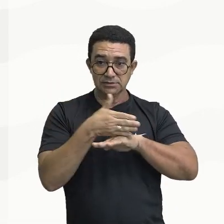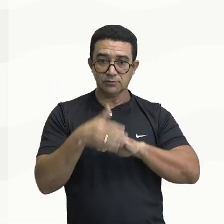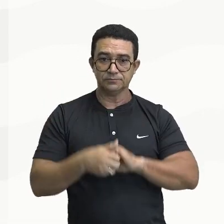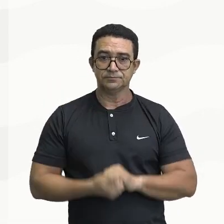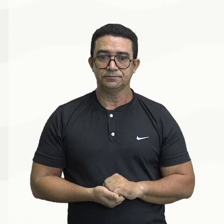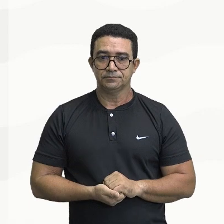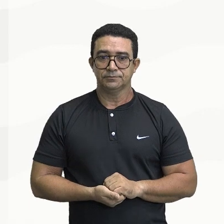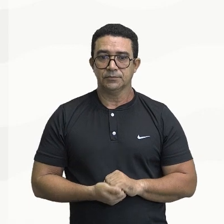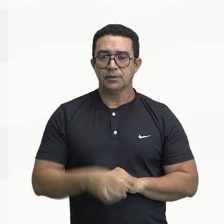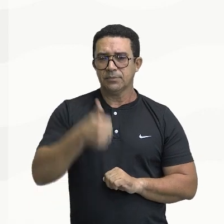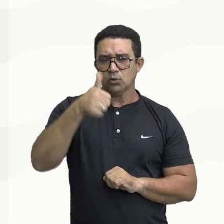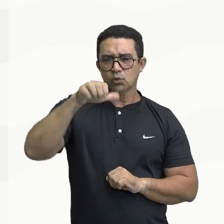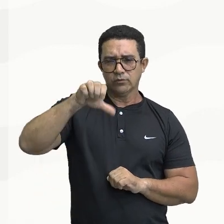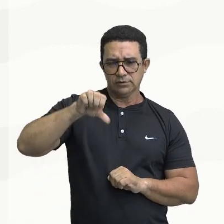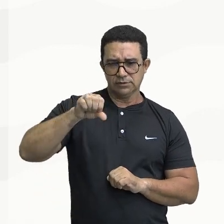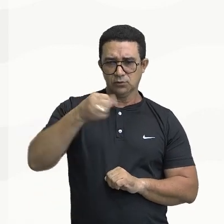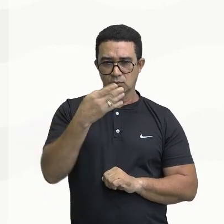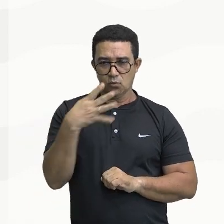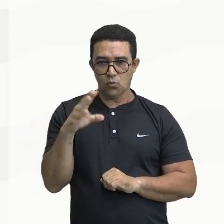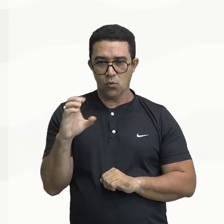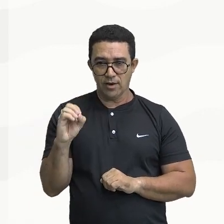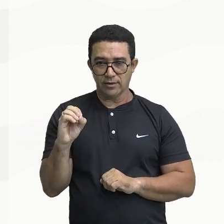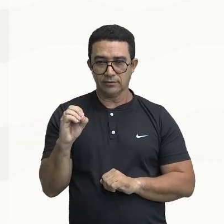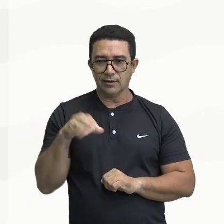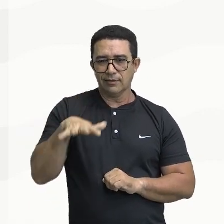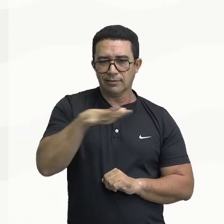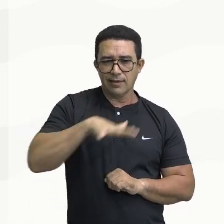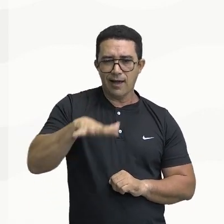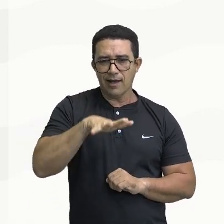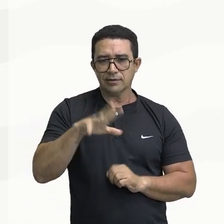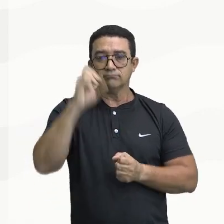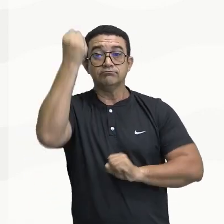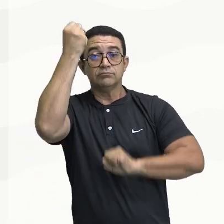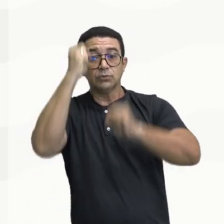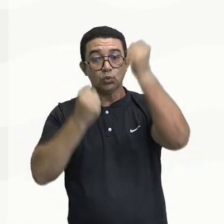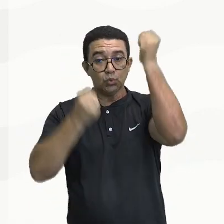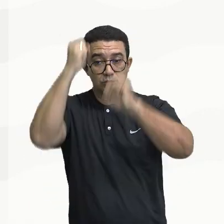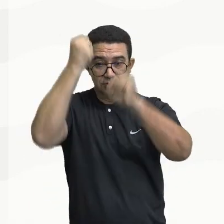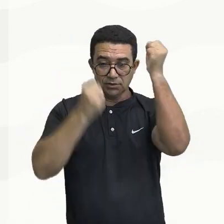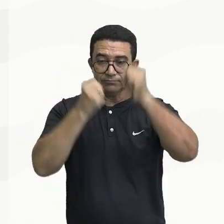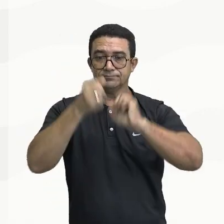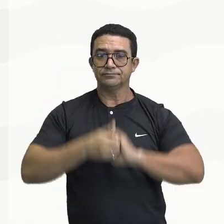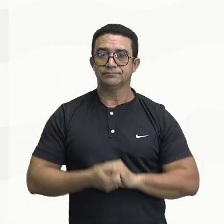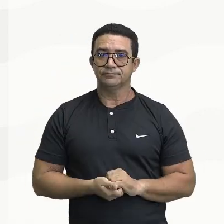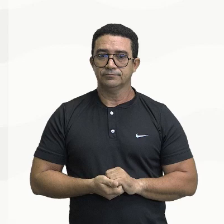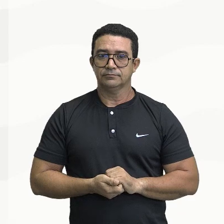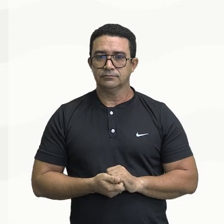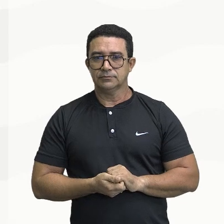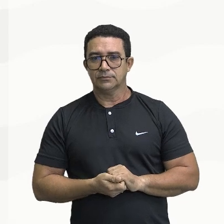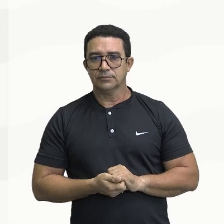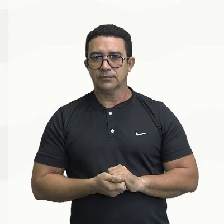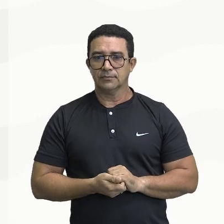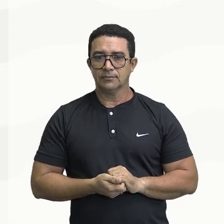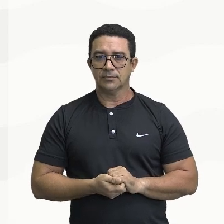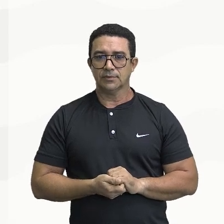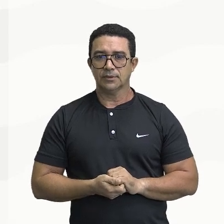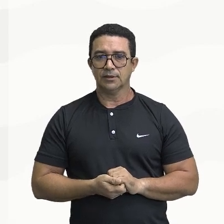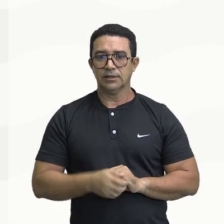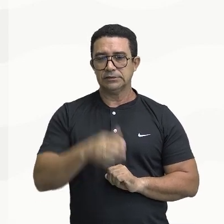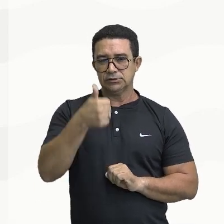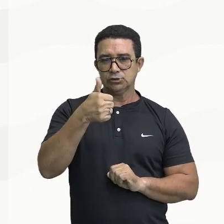em 1940, na área da indústria, estava em